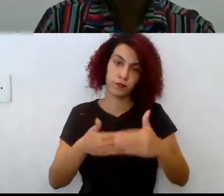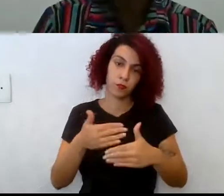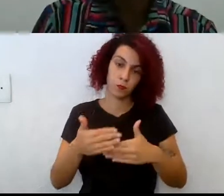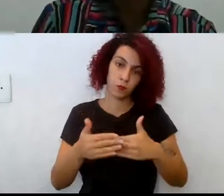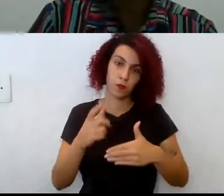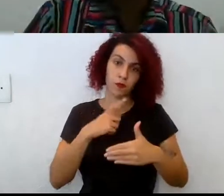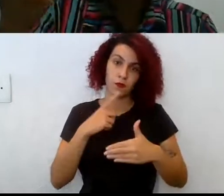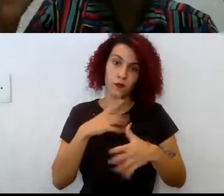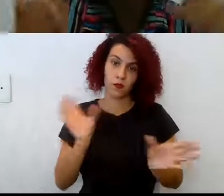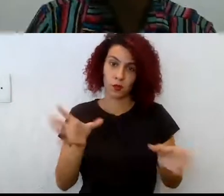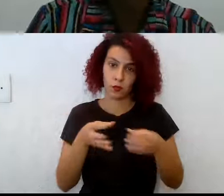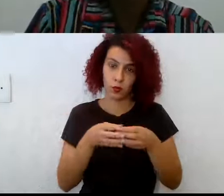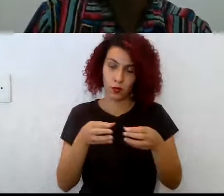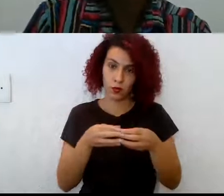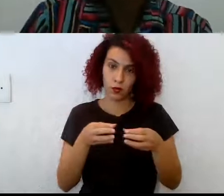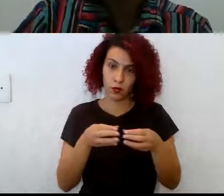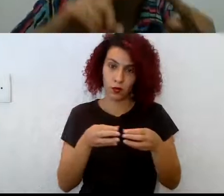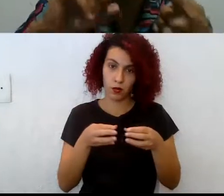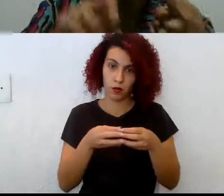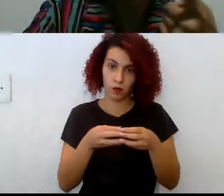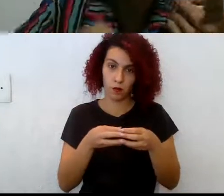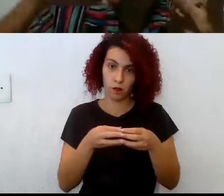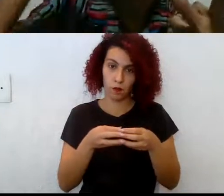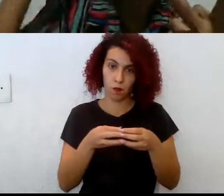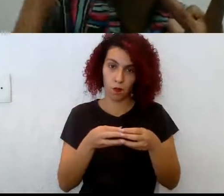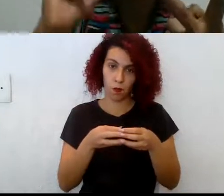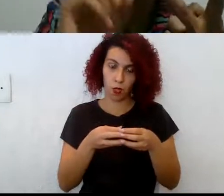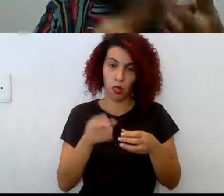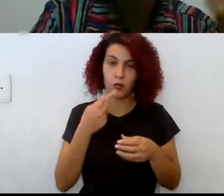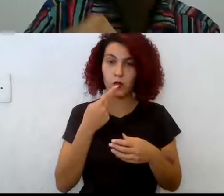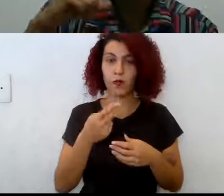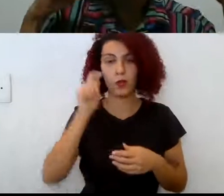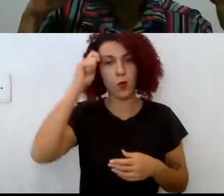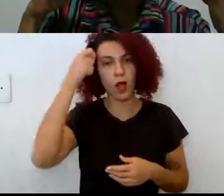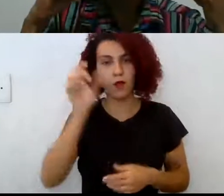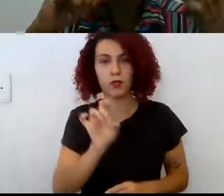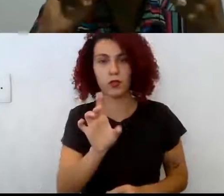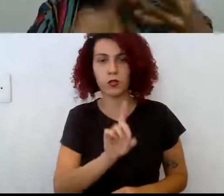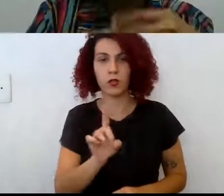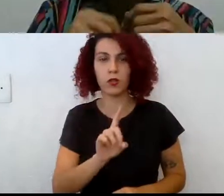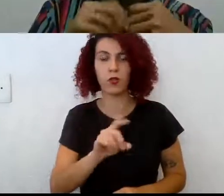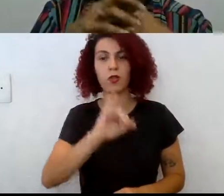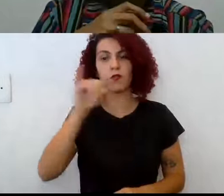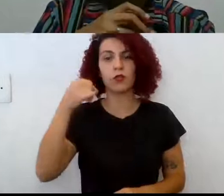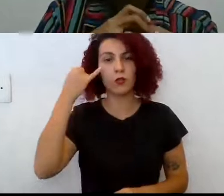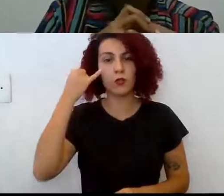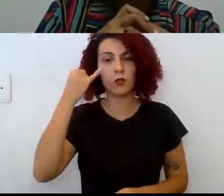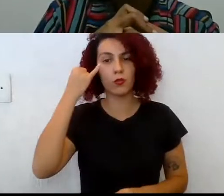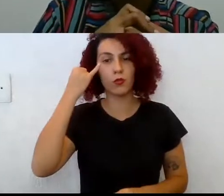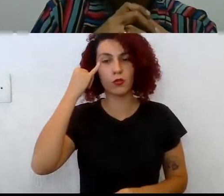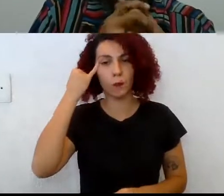toda uma comunidade originária que eu não sou com sal de África agora vamos Austrália eu estou falando de China estou falando de